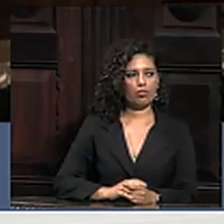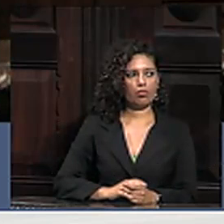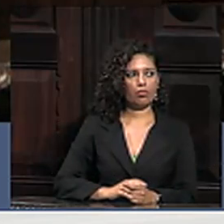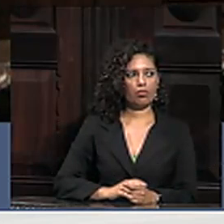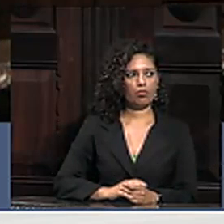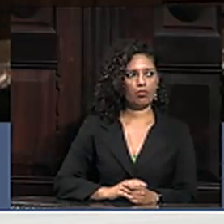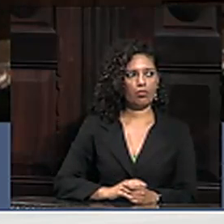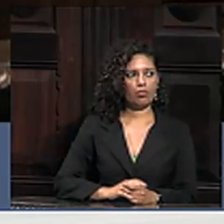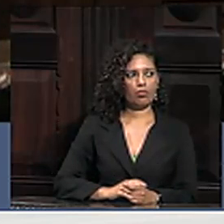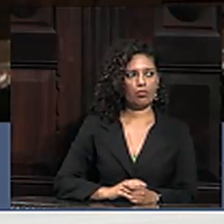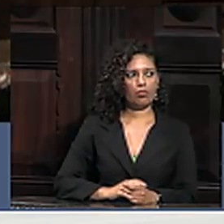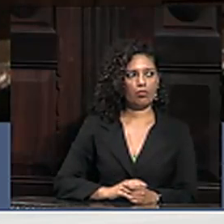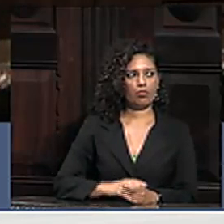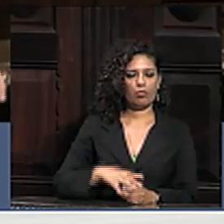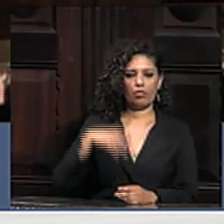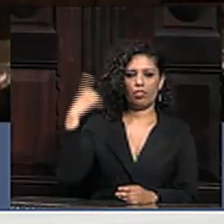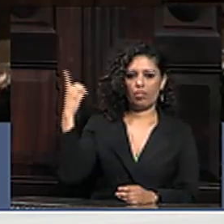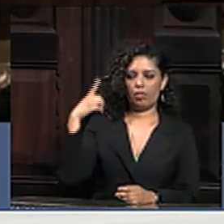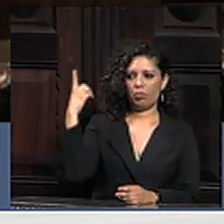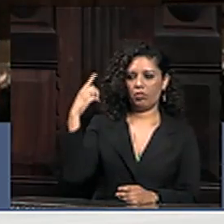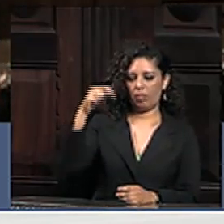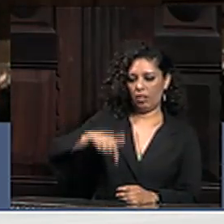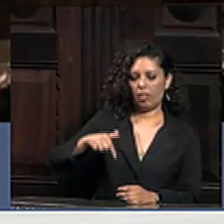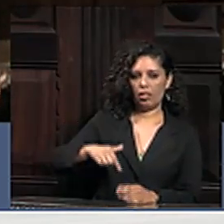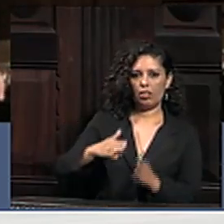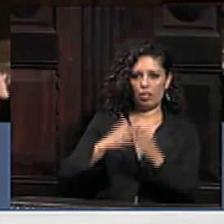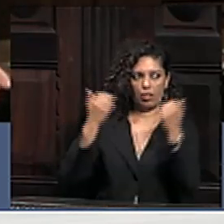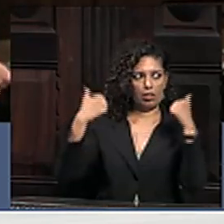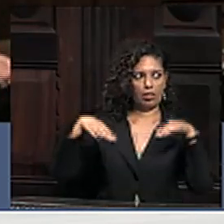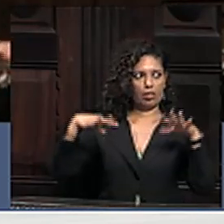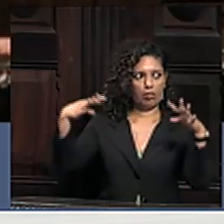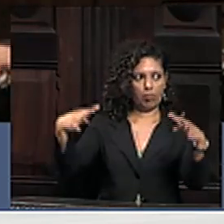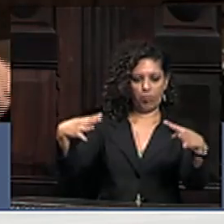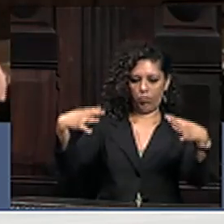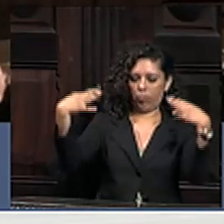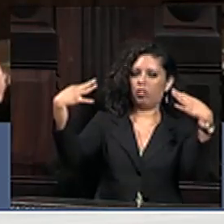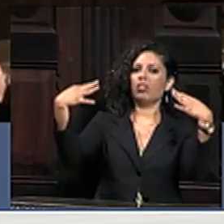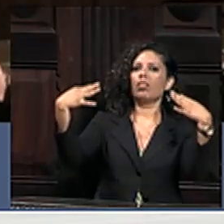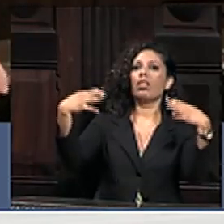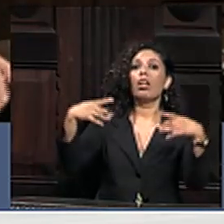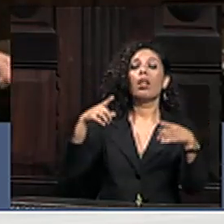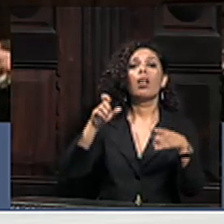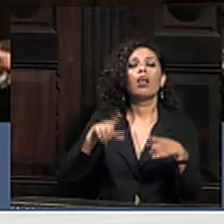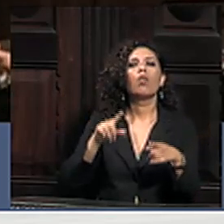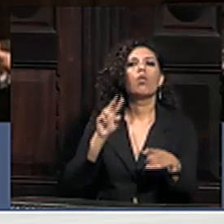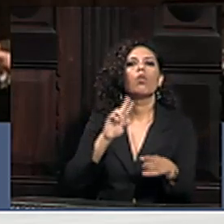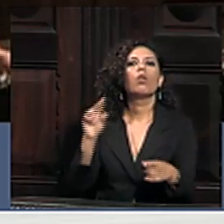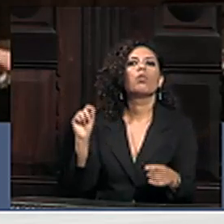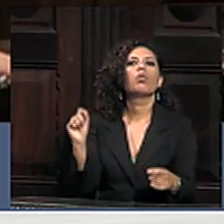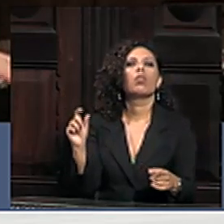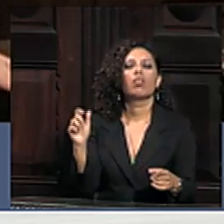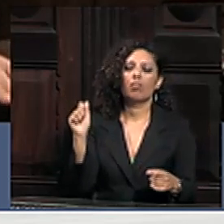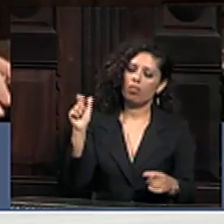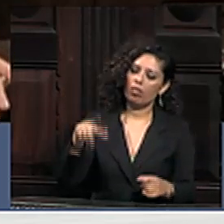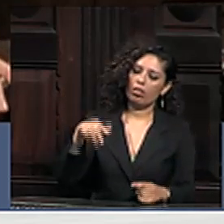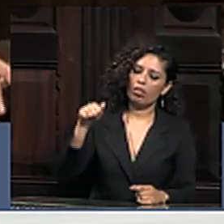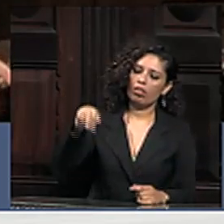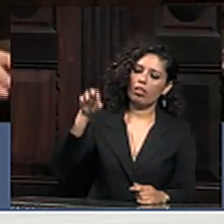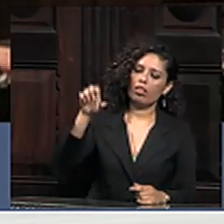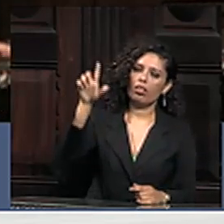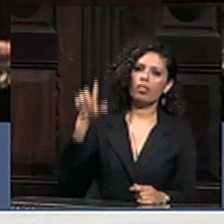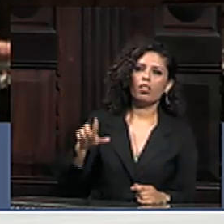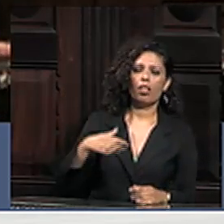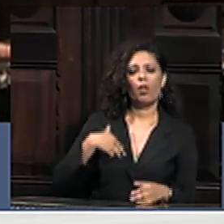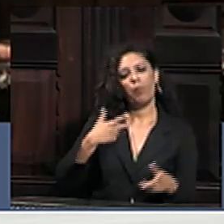que mais está em voga nessa casa é o nome André. Onde eu vou, eu tropeço com